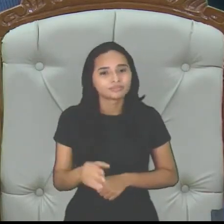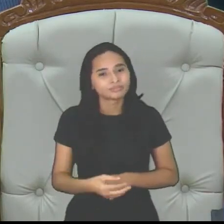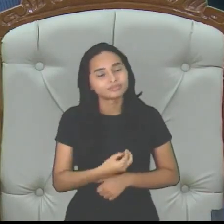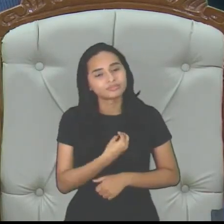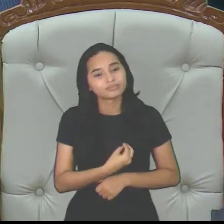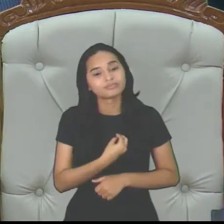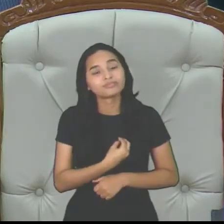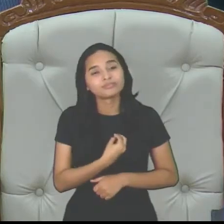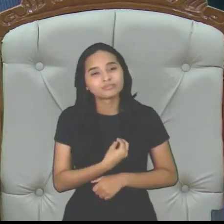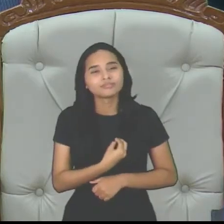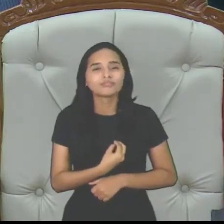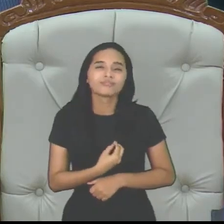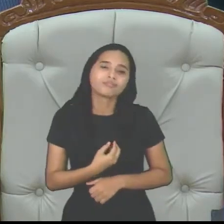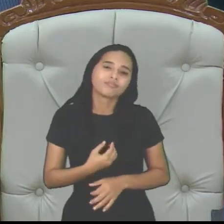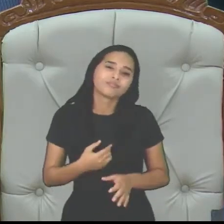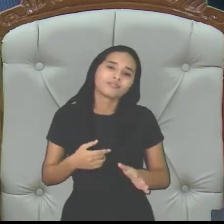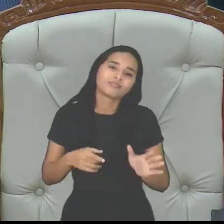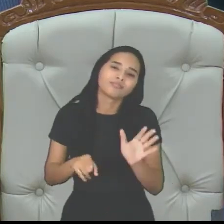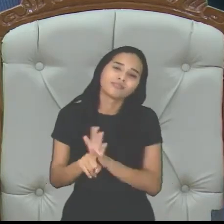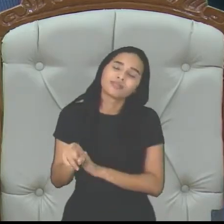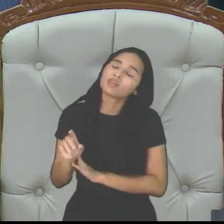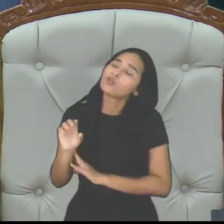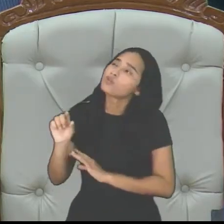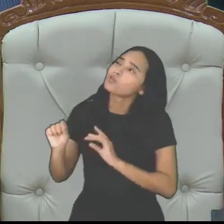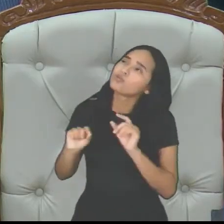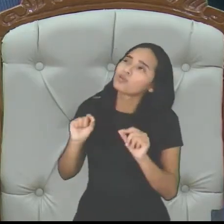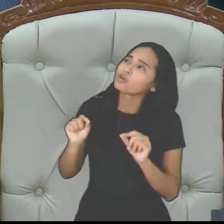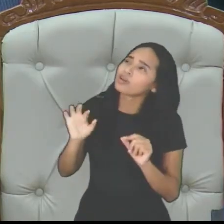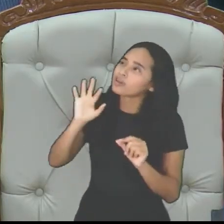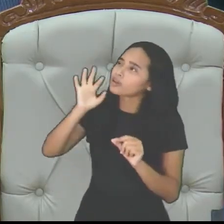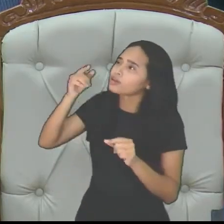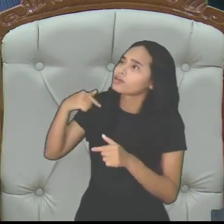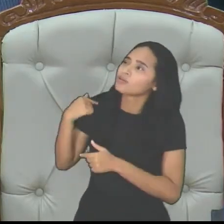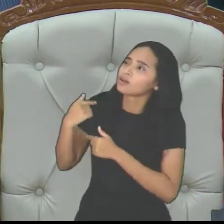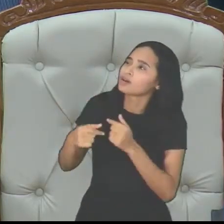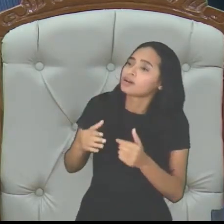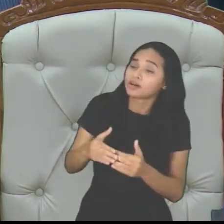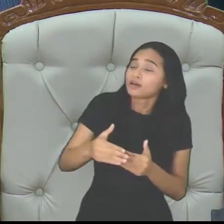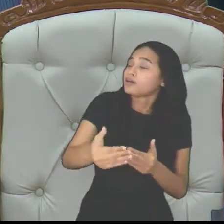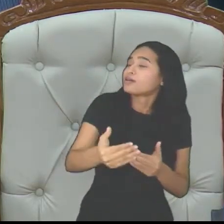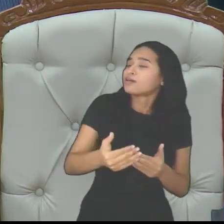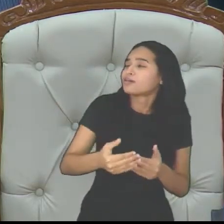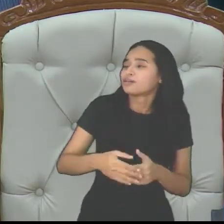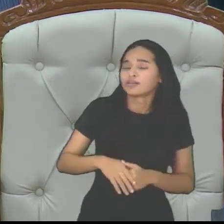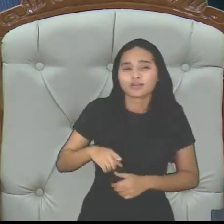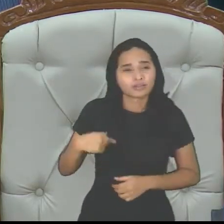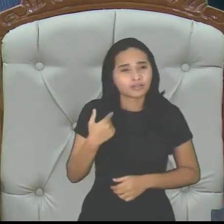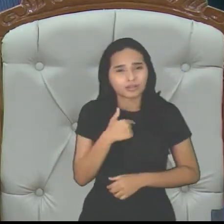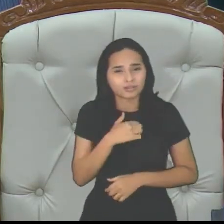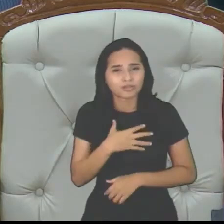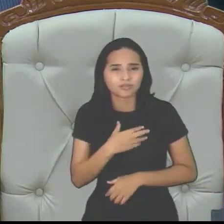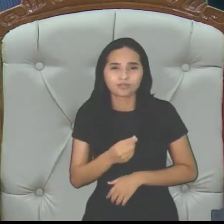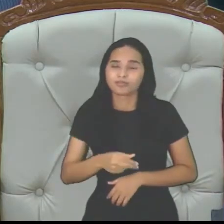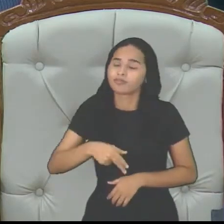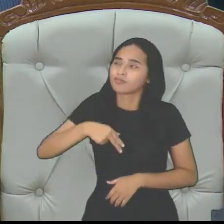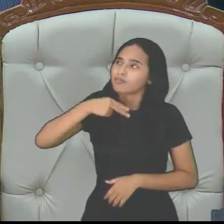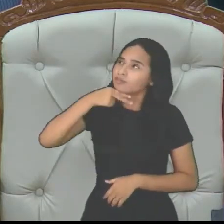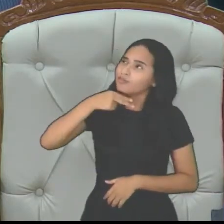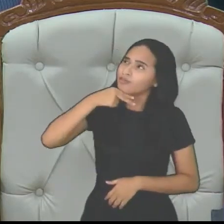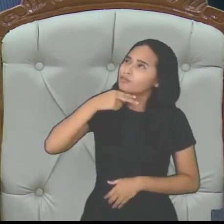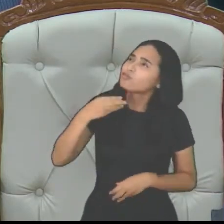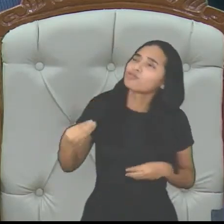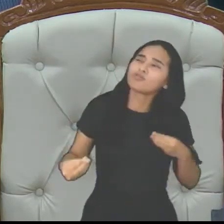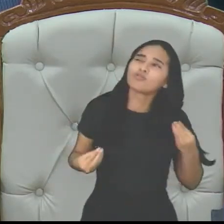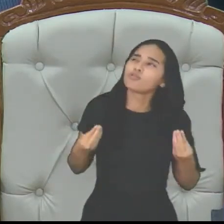pouco, nós perguntamos: o que será da geração que está vindo aí? Os nossos filhos, nossos netos.